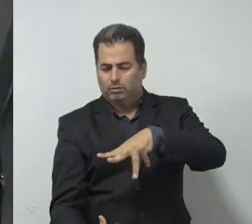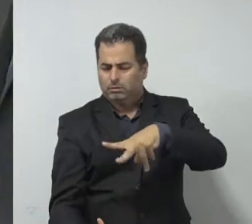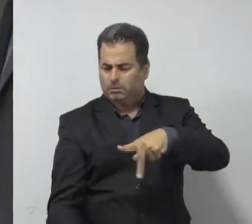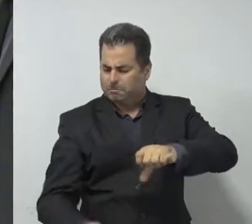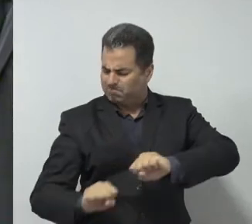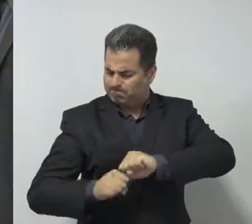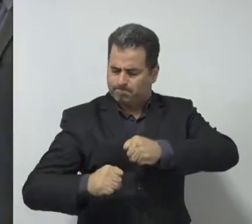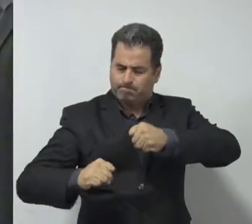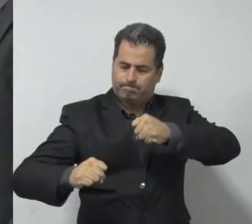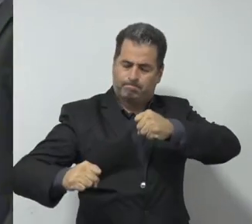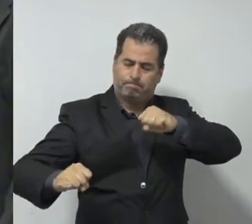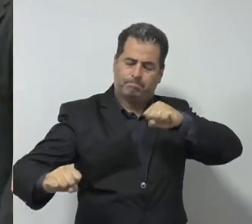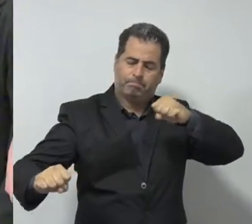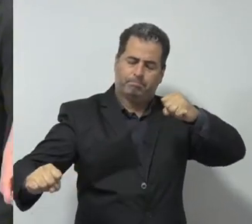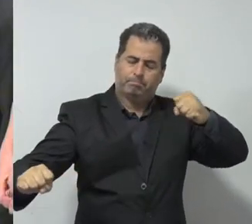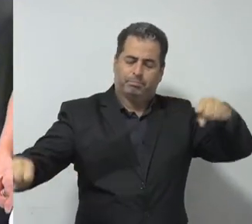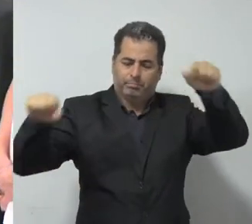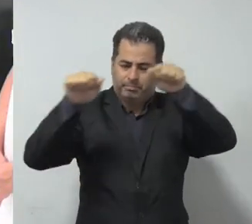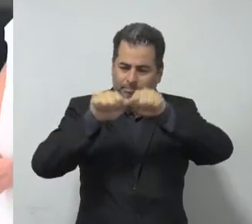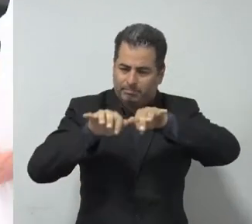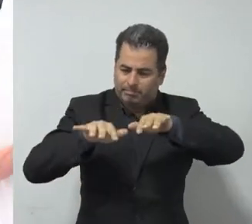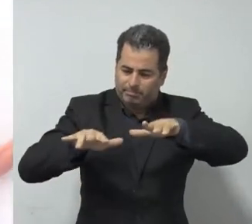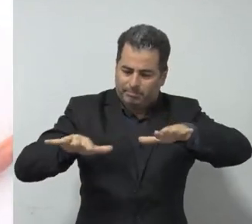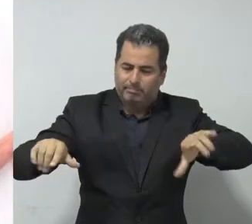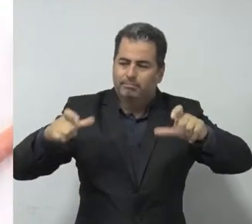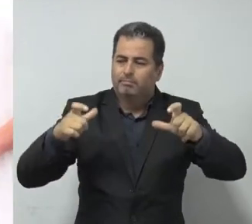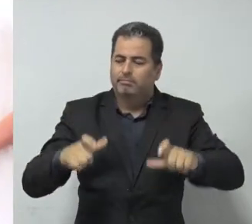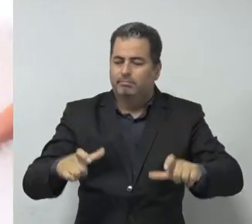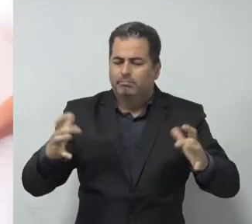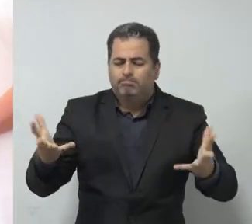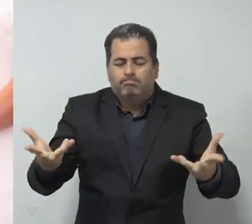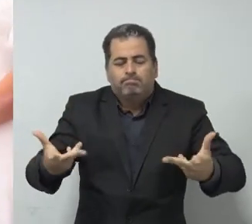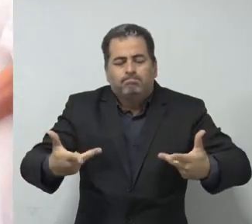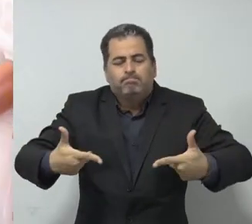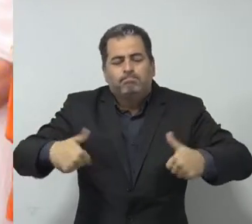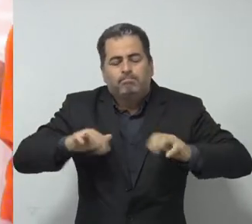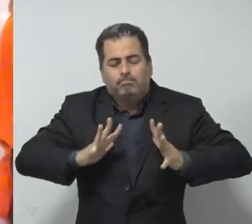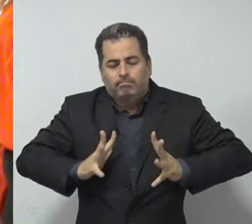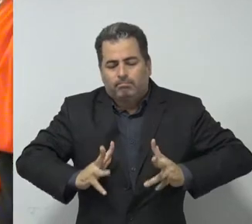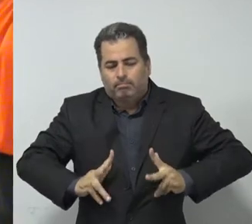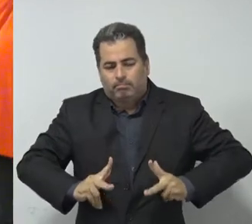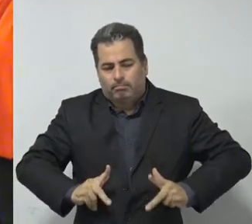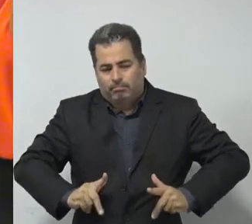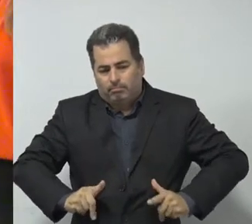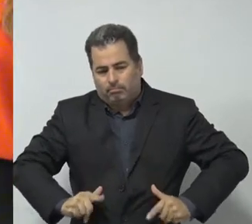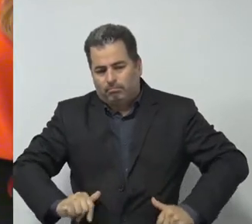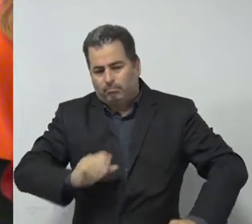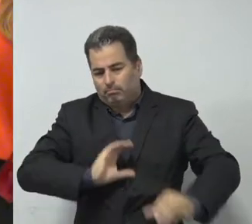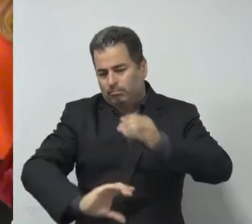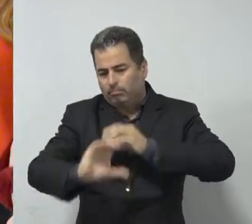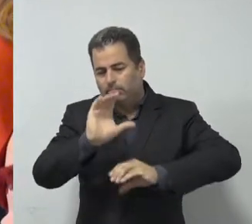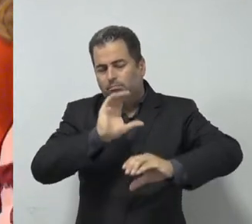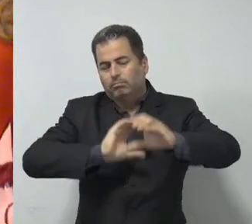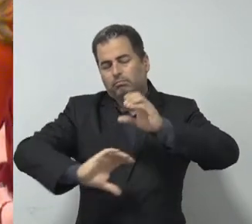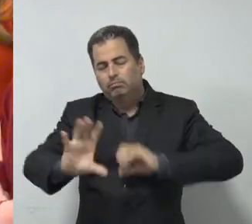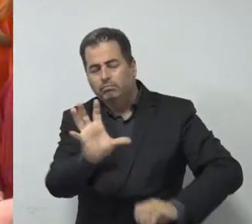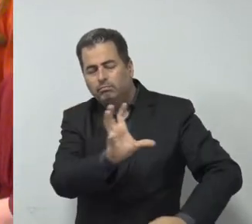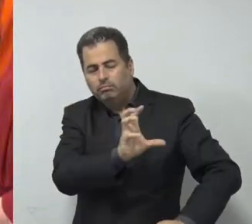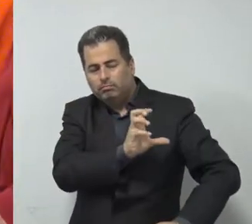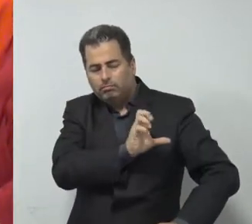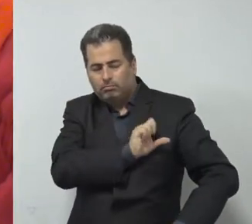gigante que se alastra em terra pura, canção de amor que